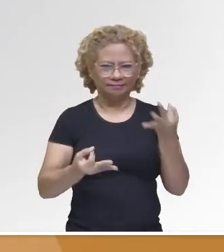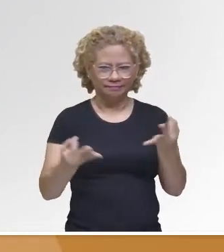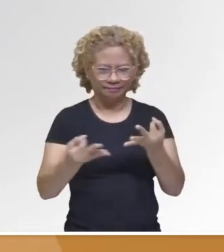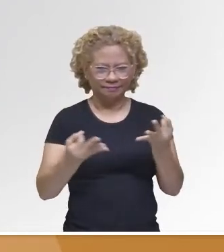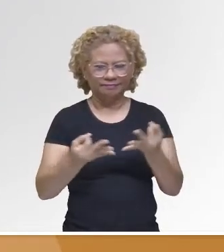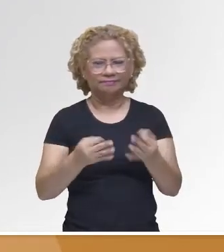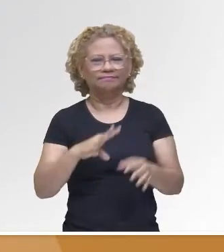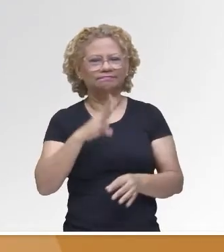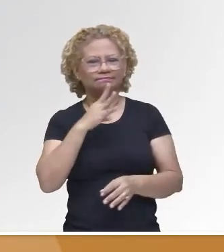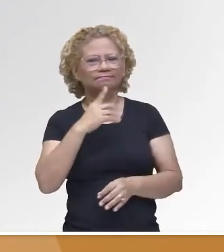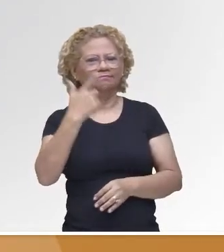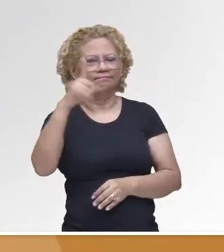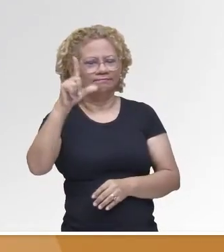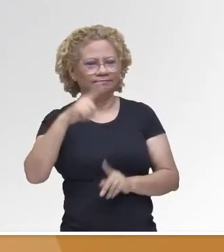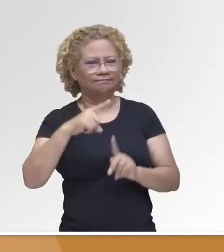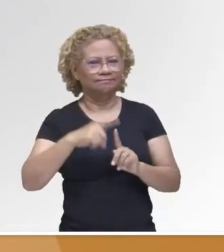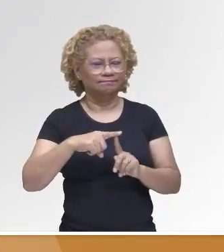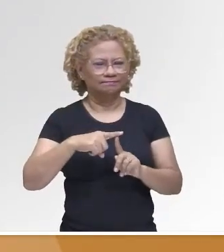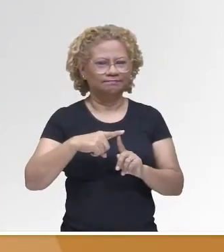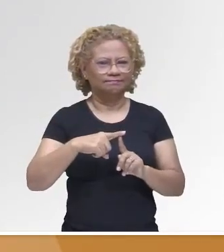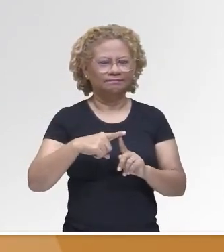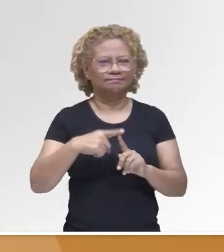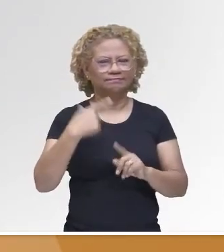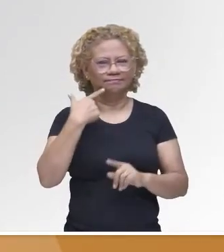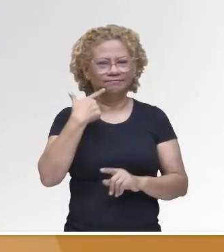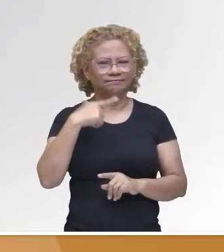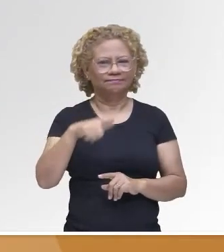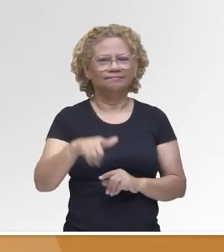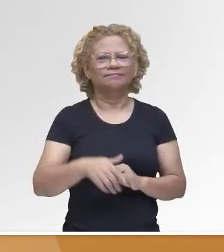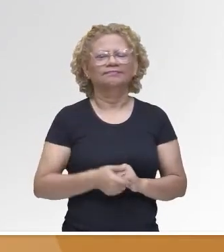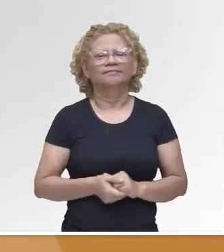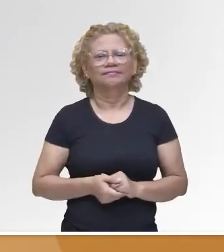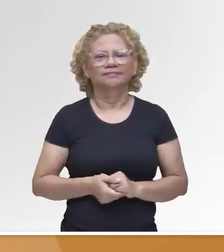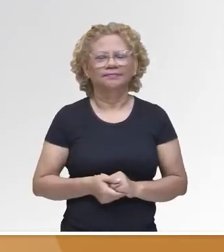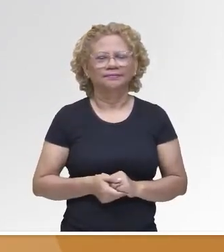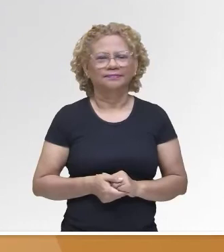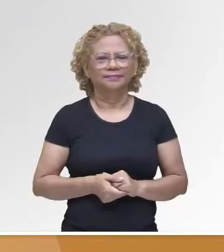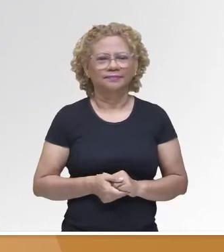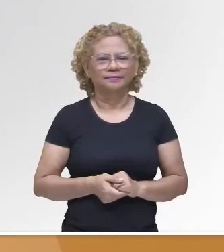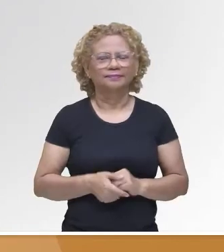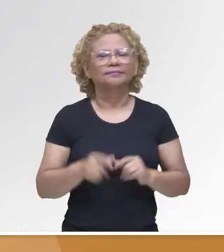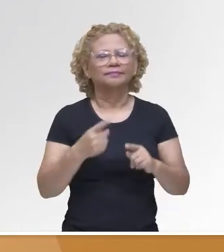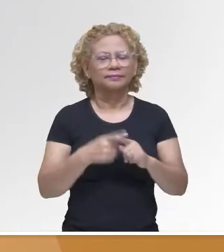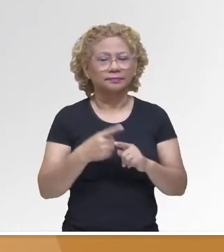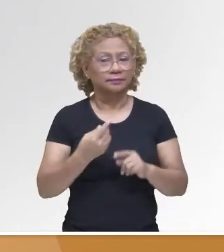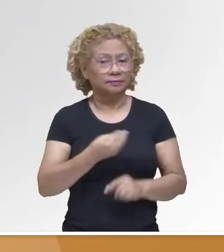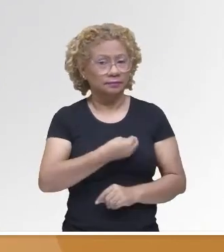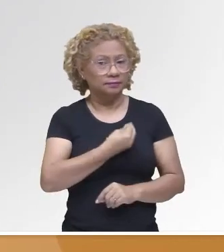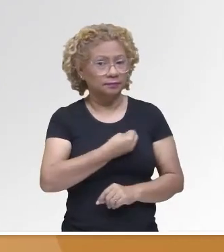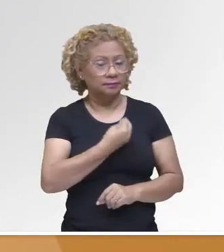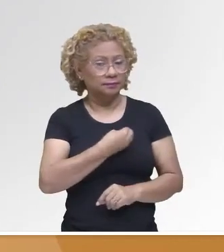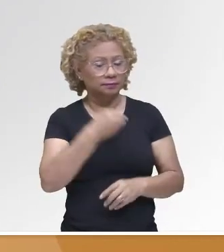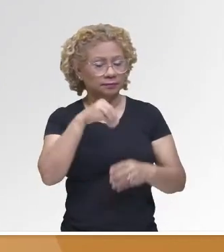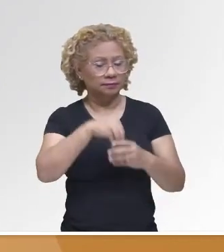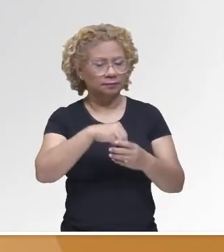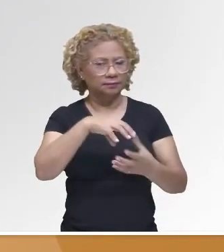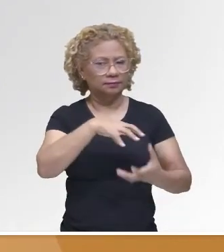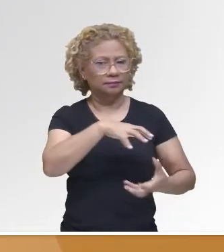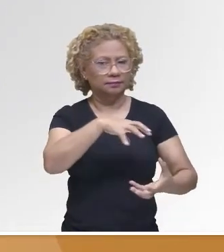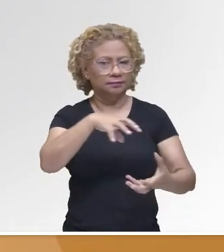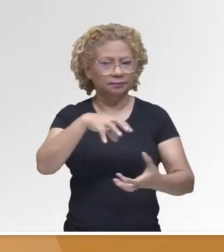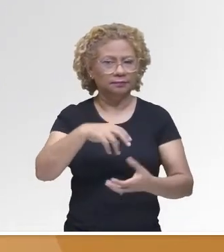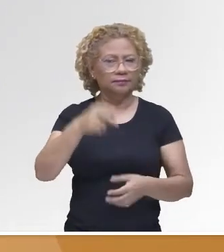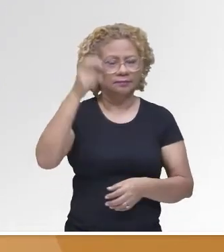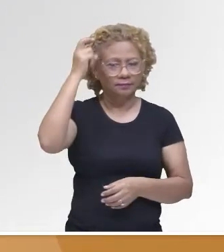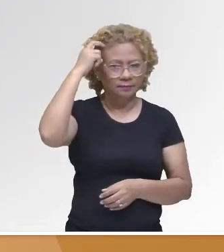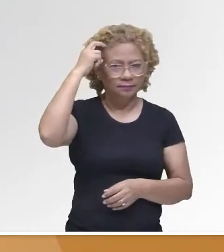Mas é uma aprendizagem, né? Então, por quê? Porque nós estamos dentro desse mundo da cultura, né? Nomeando